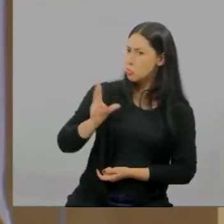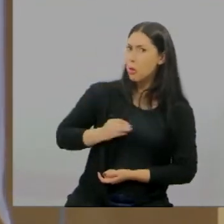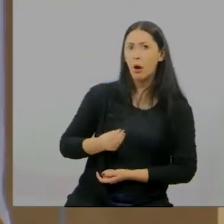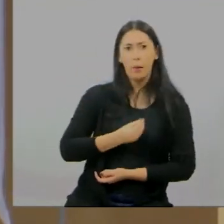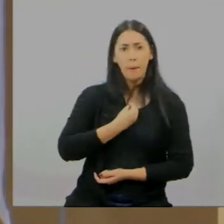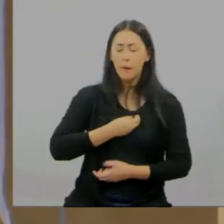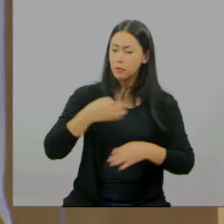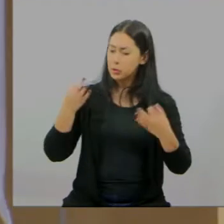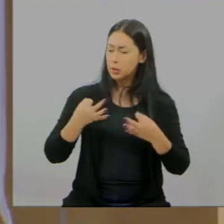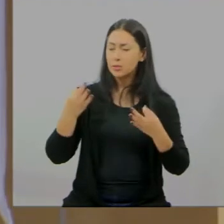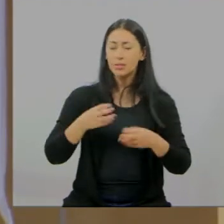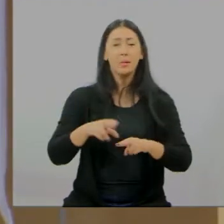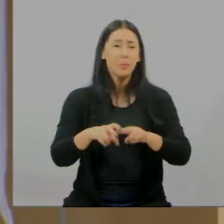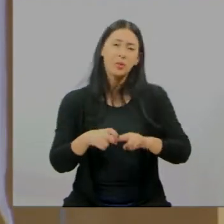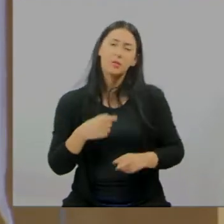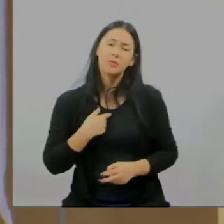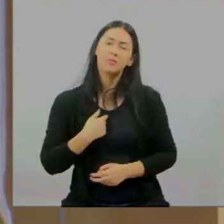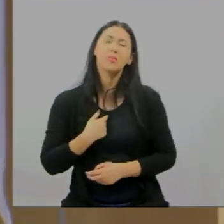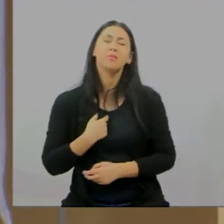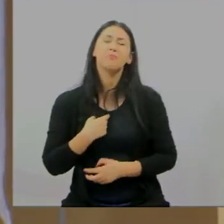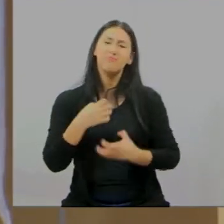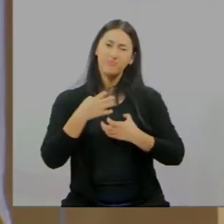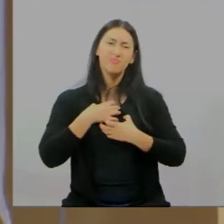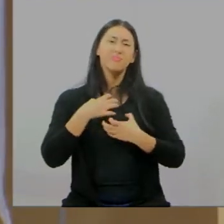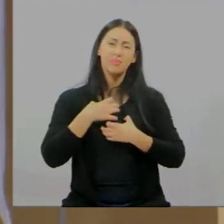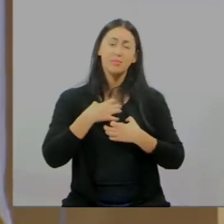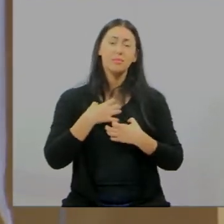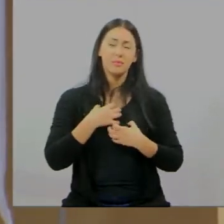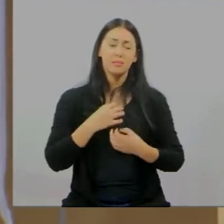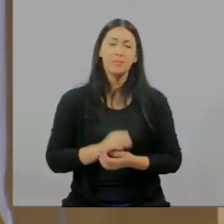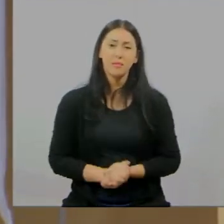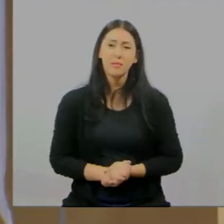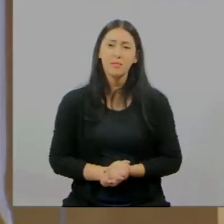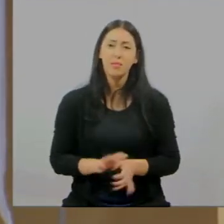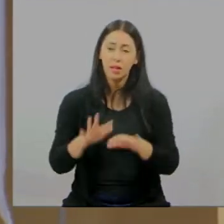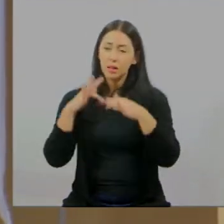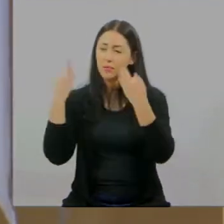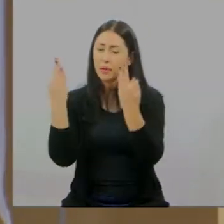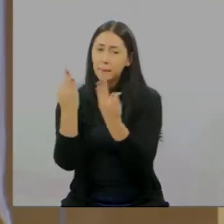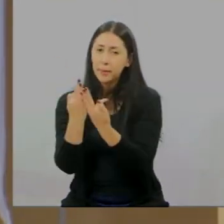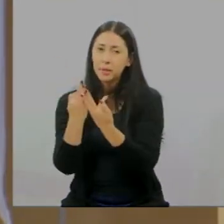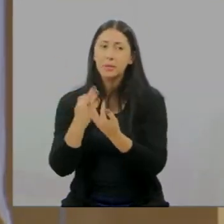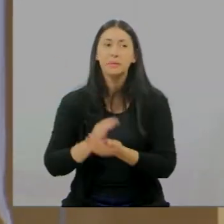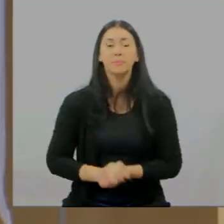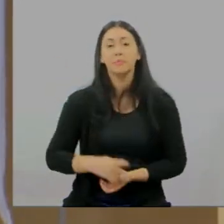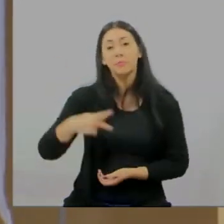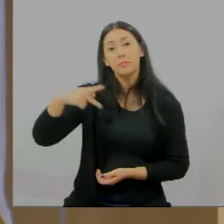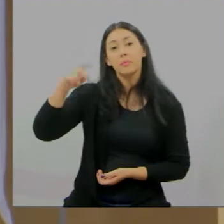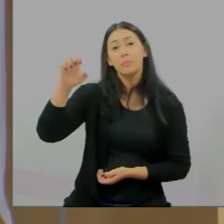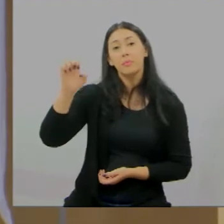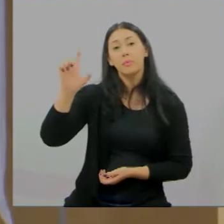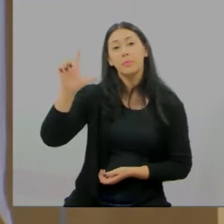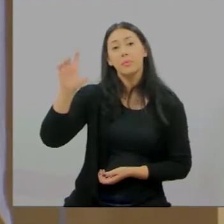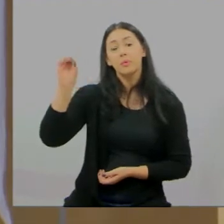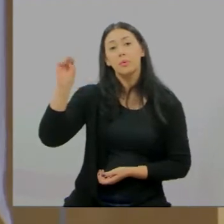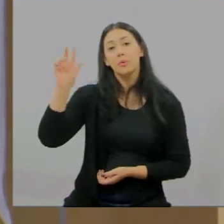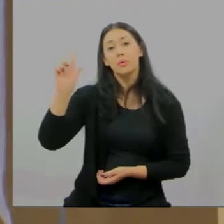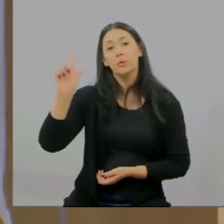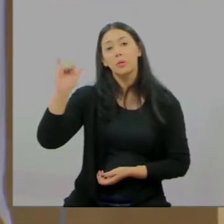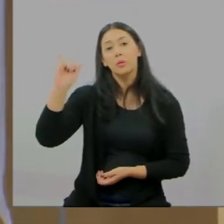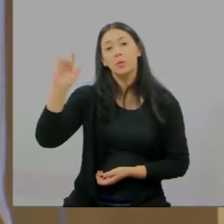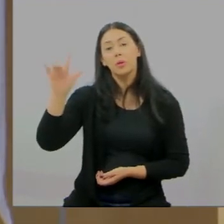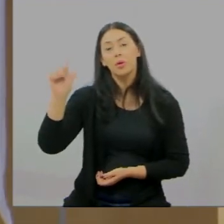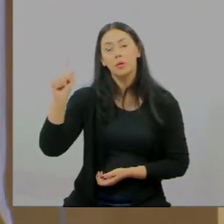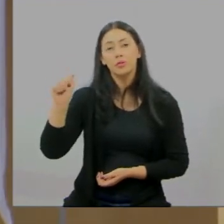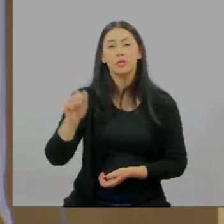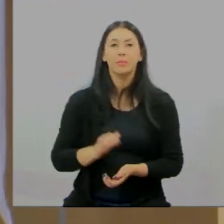aqui, minhas condolências e sentimentos à família do Carlos Moraes